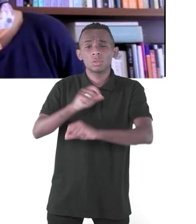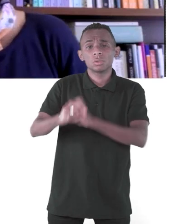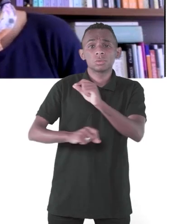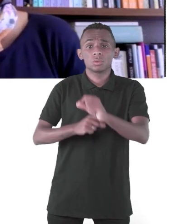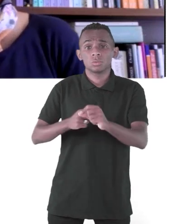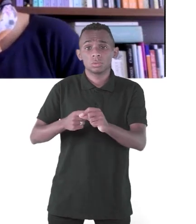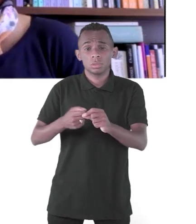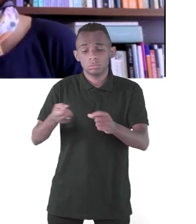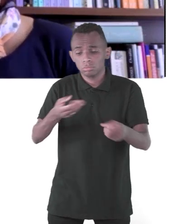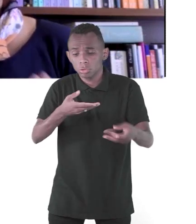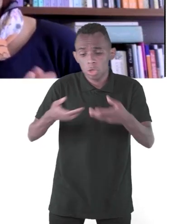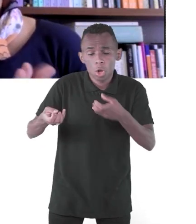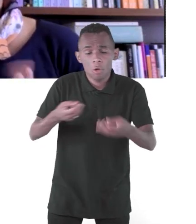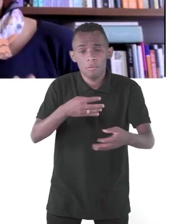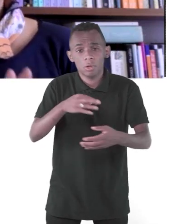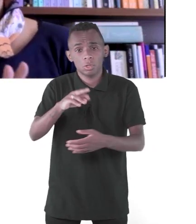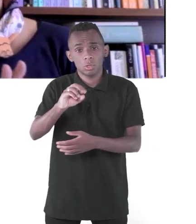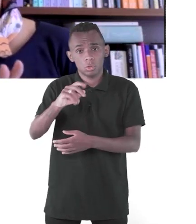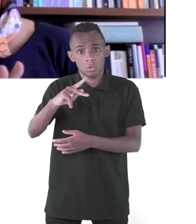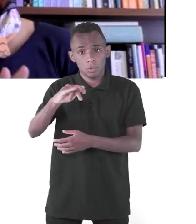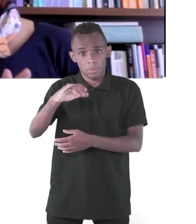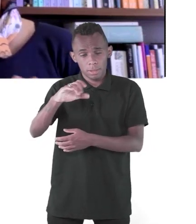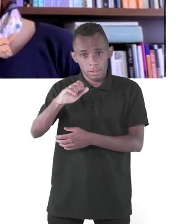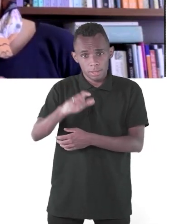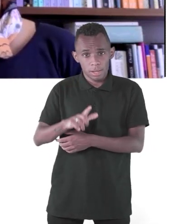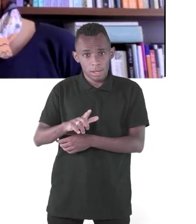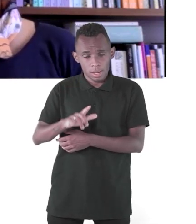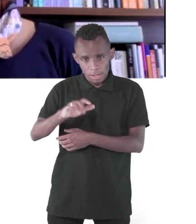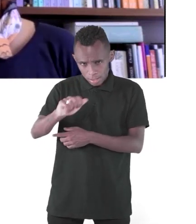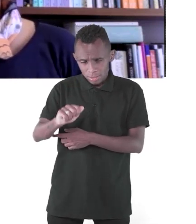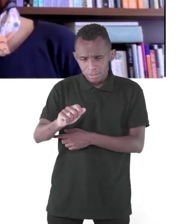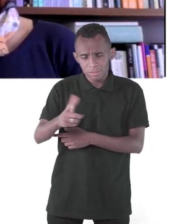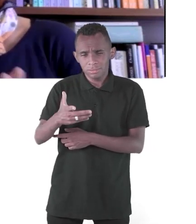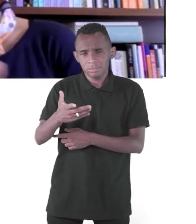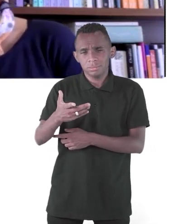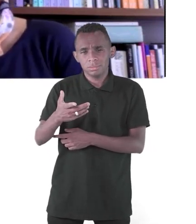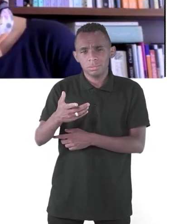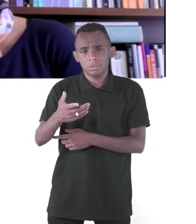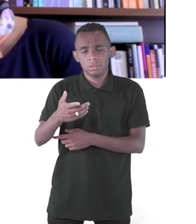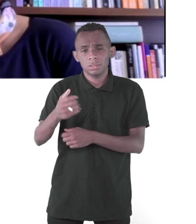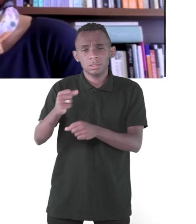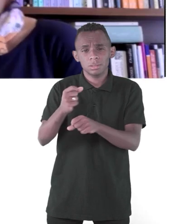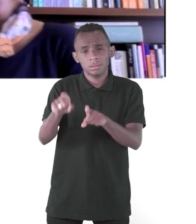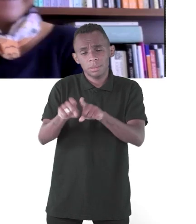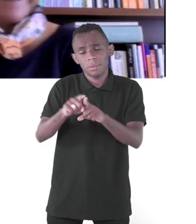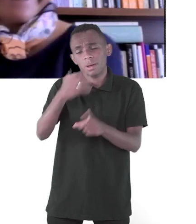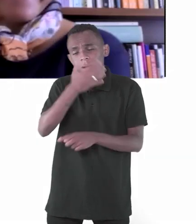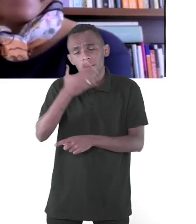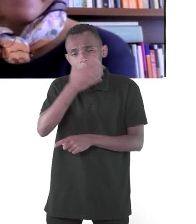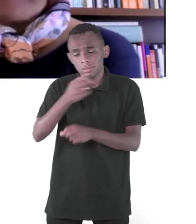Patrícia, o modernismo, a tropicália e a canção no século XXI, o que quer dizer isso?